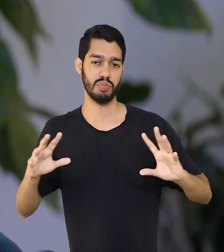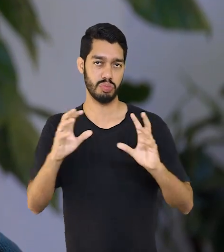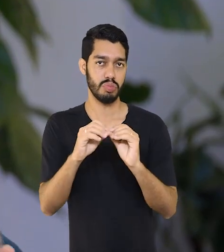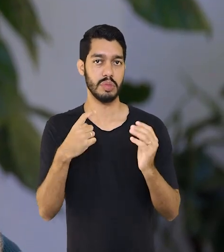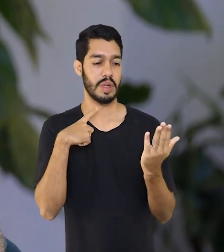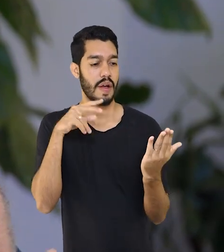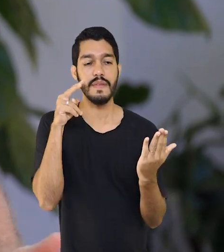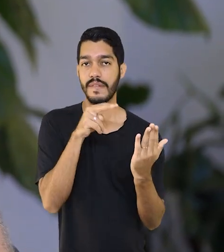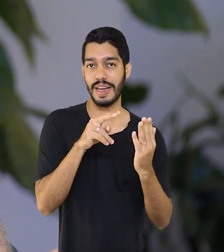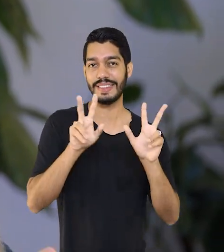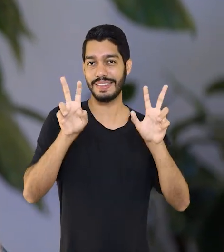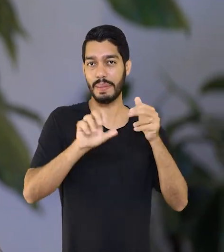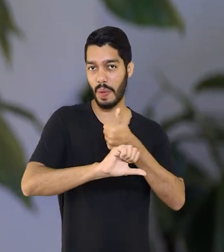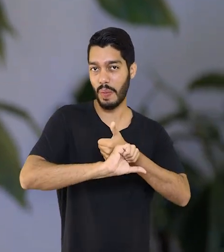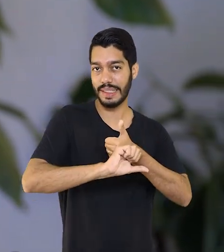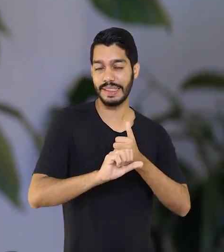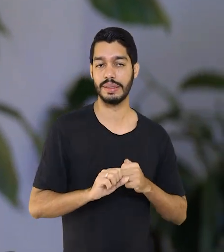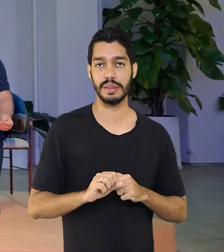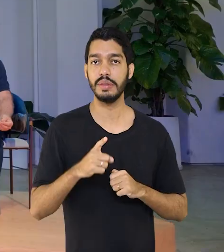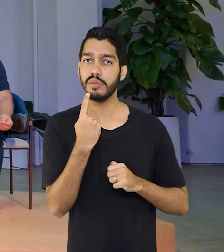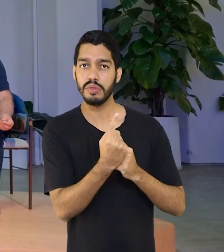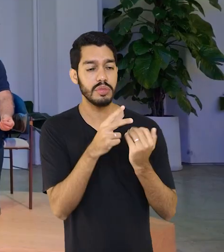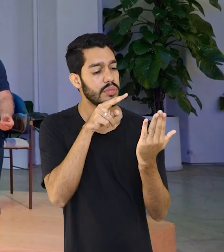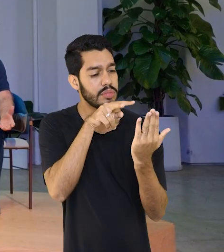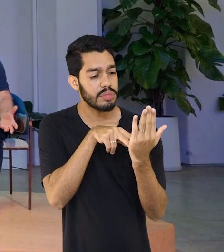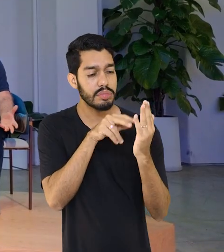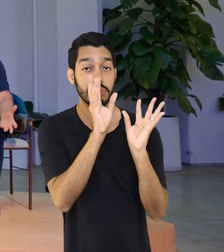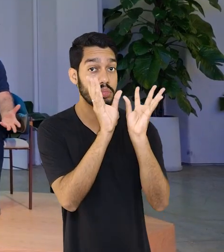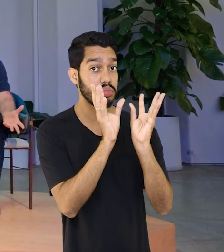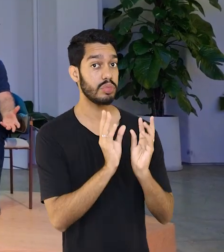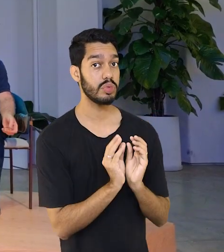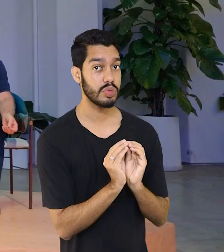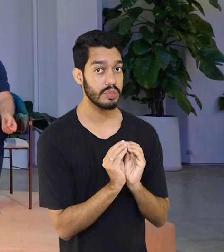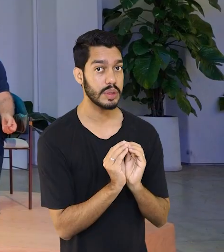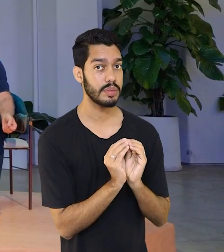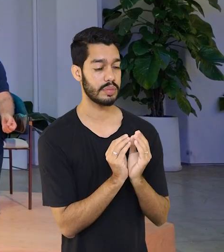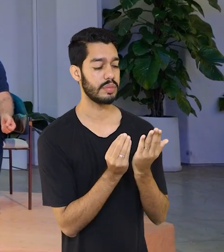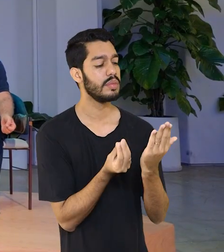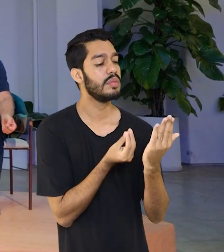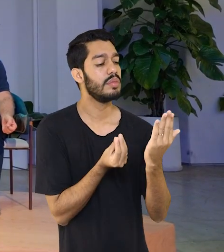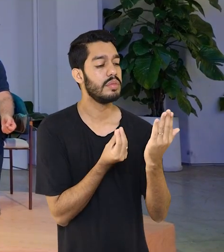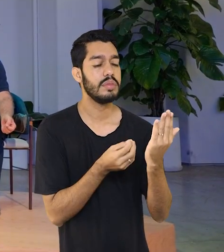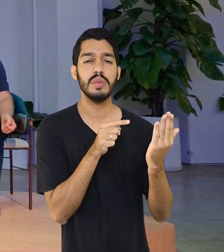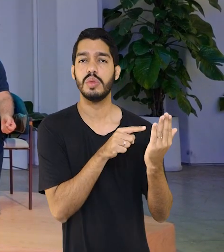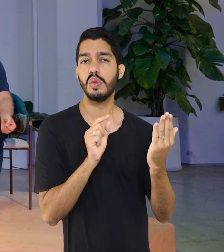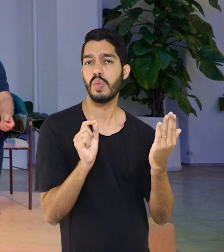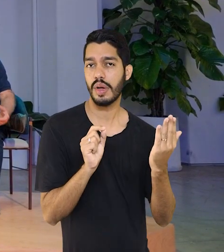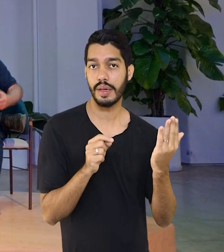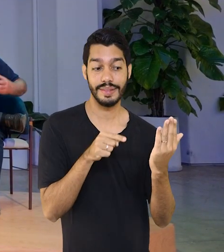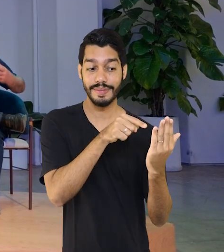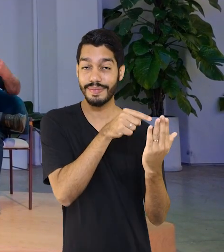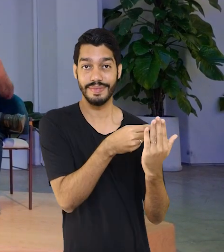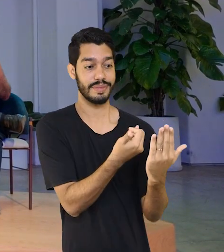é sempre de grande qualidade. Se a gente faz um resumo dele para dar aula, como eu tenho que fazer,